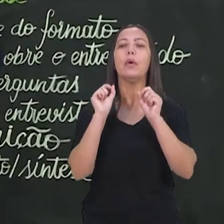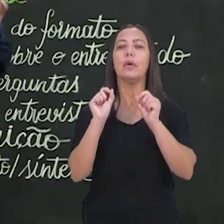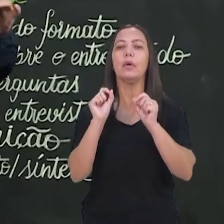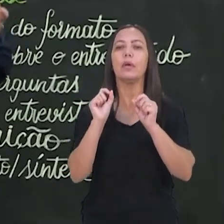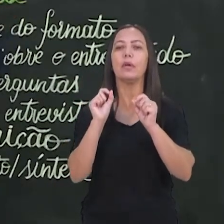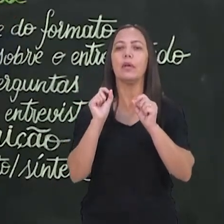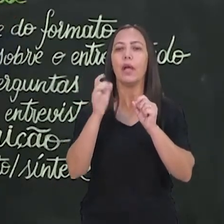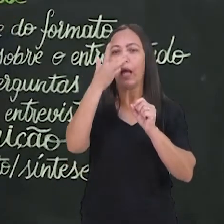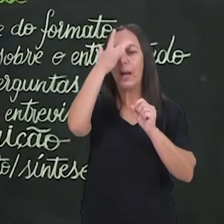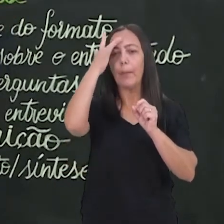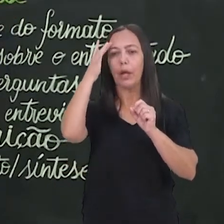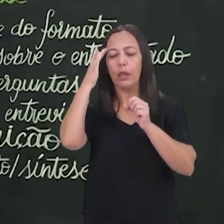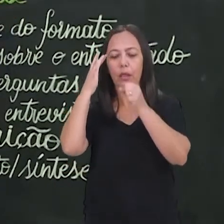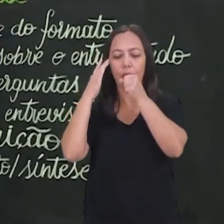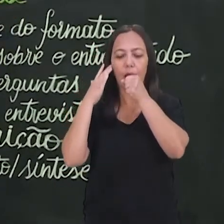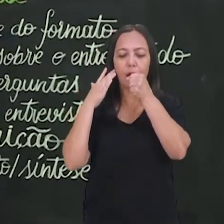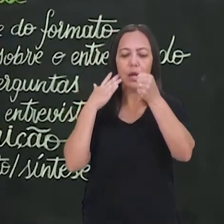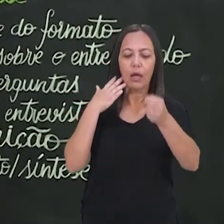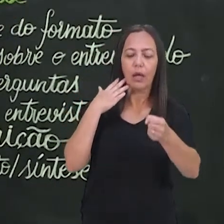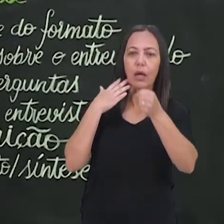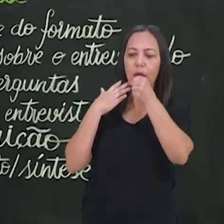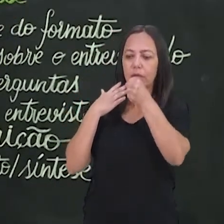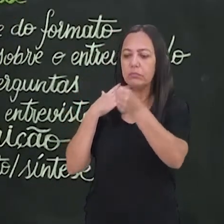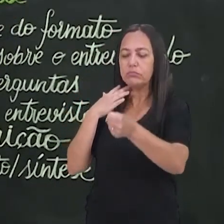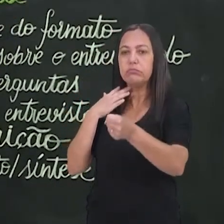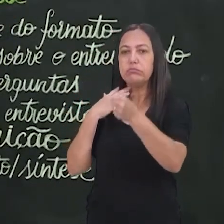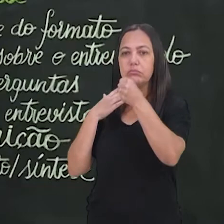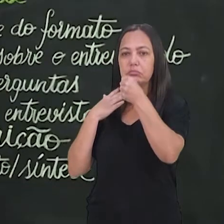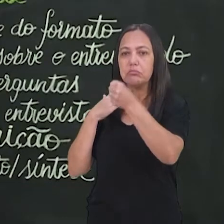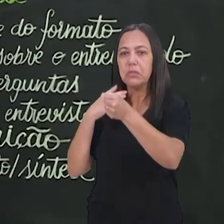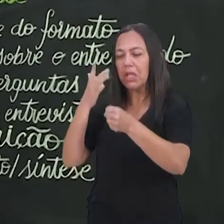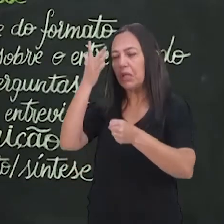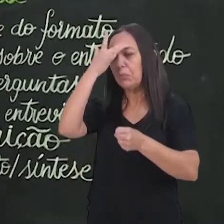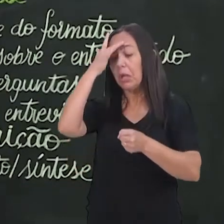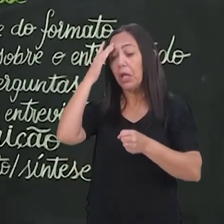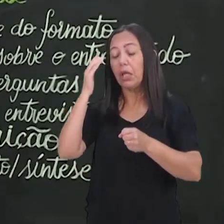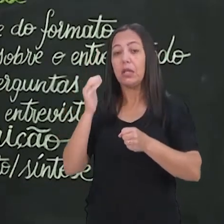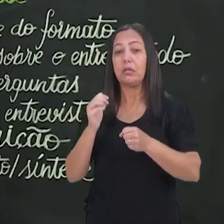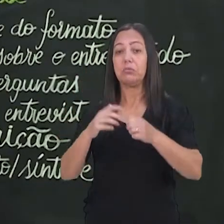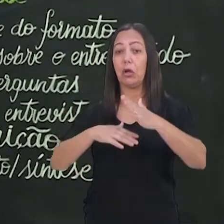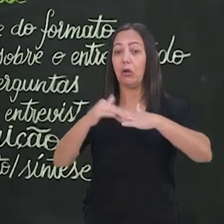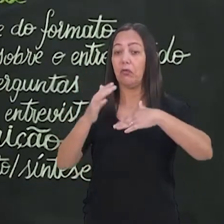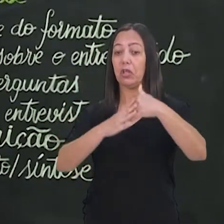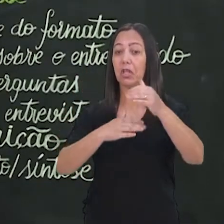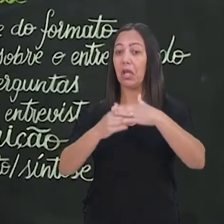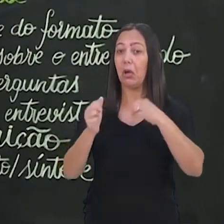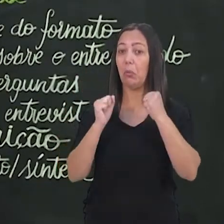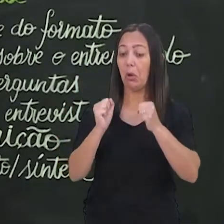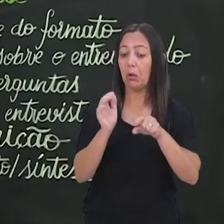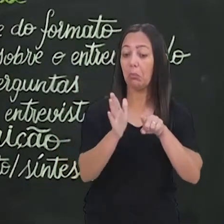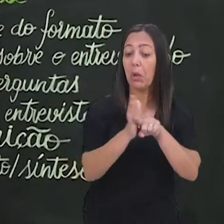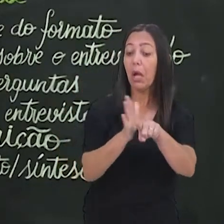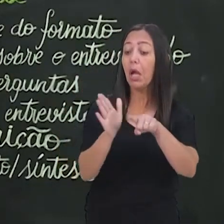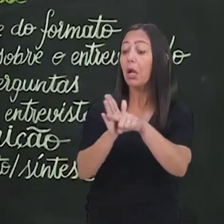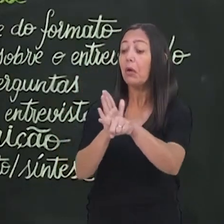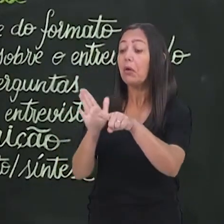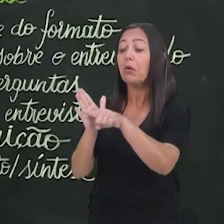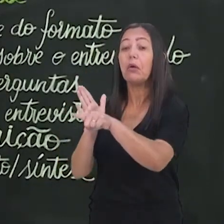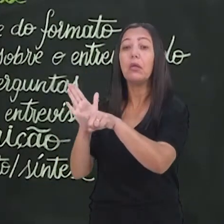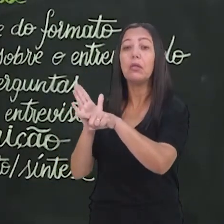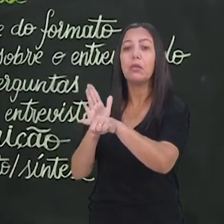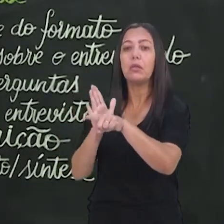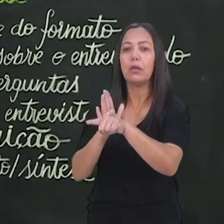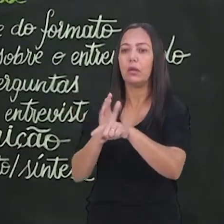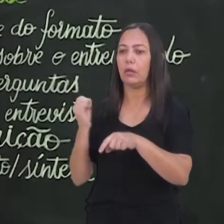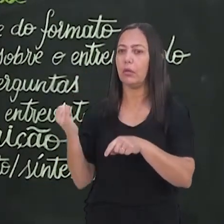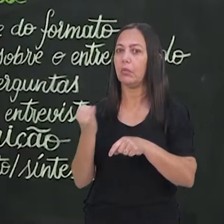de que os entrevistados estão diante de pessoas, de especialistas, que podem fazer os mais variados tipos de pergunta. Então, é